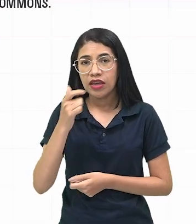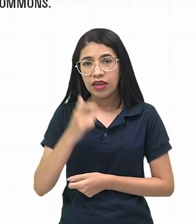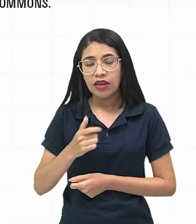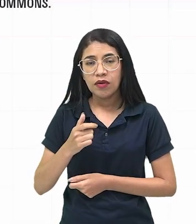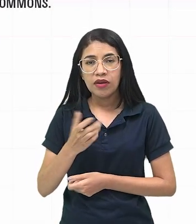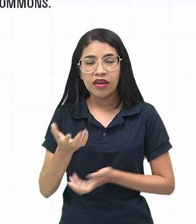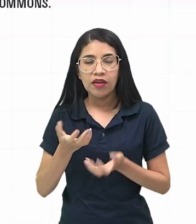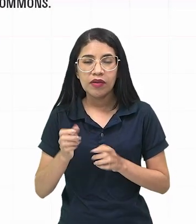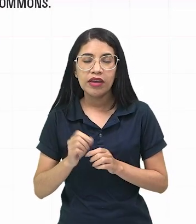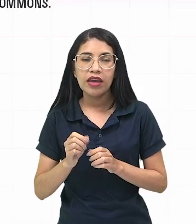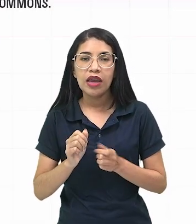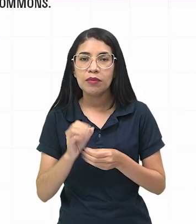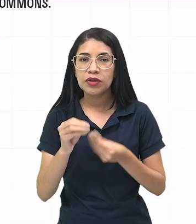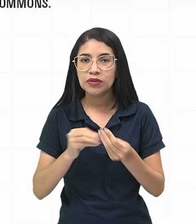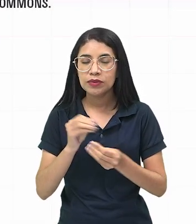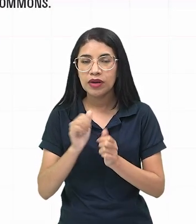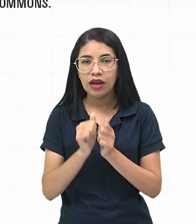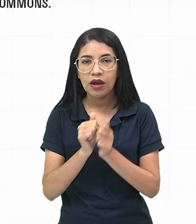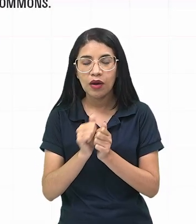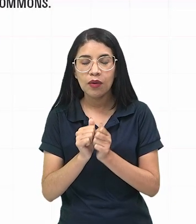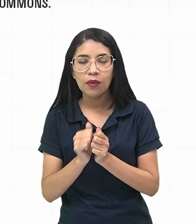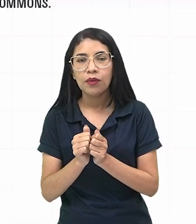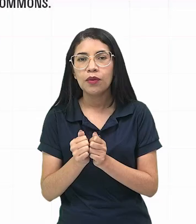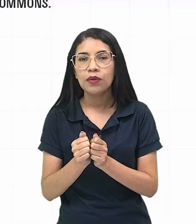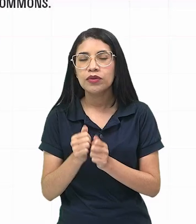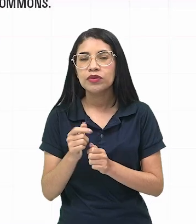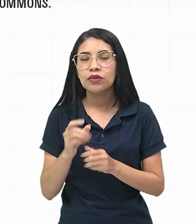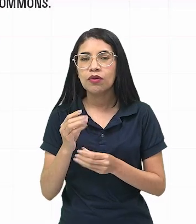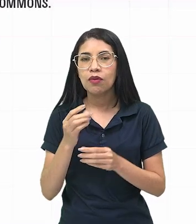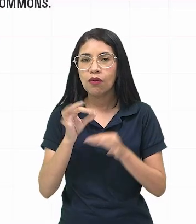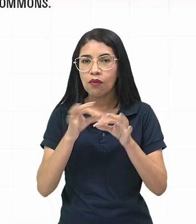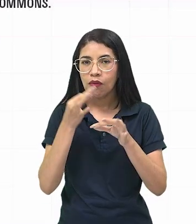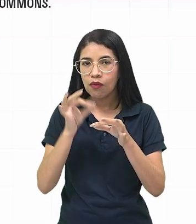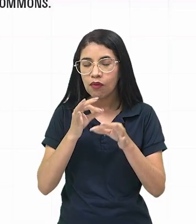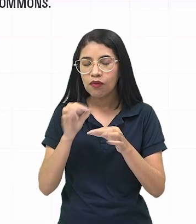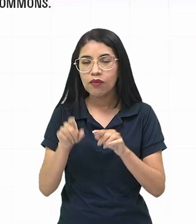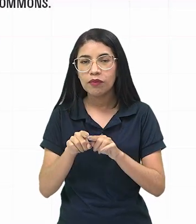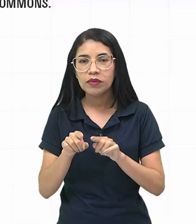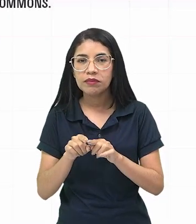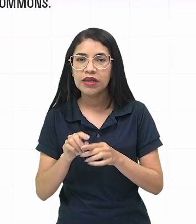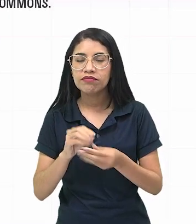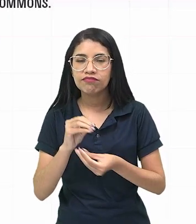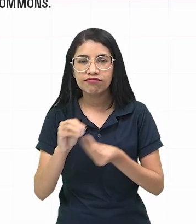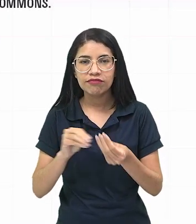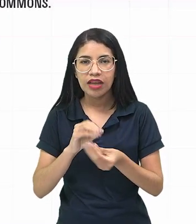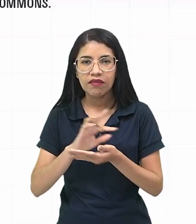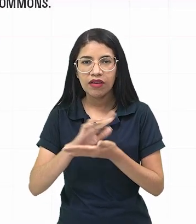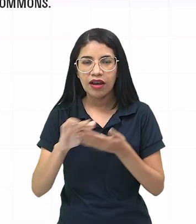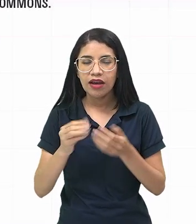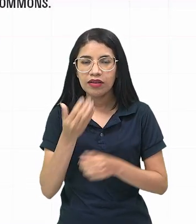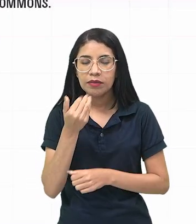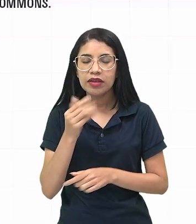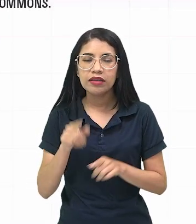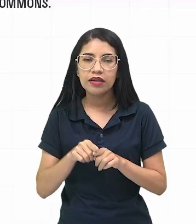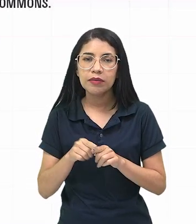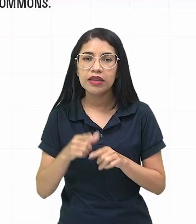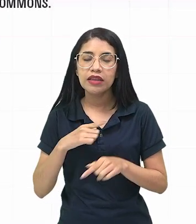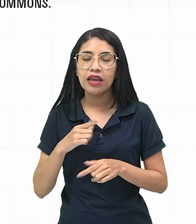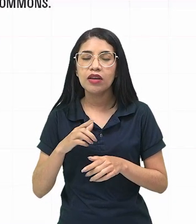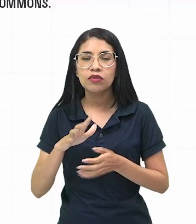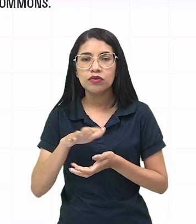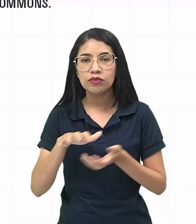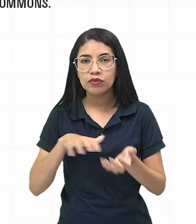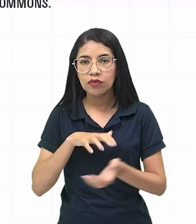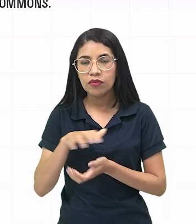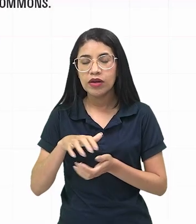aqui, uva passa na comida e etc. Tudo uva passa na uva passa. Os movimentos sociais, pessoal,